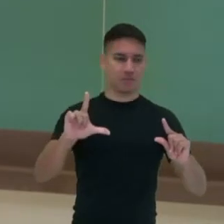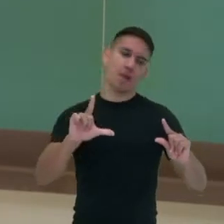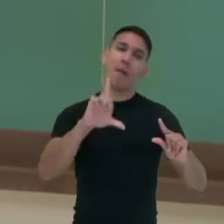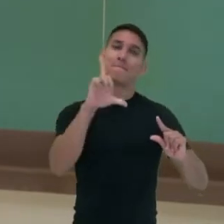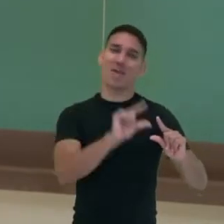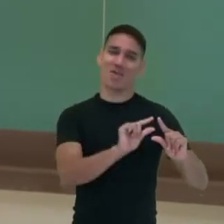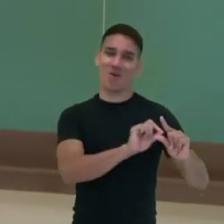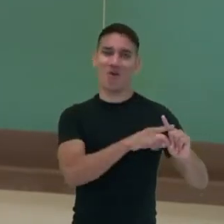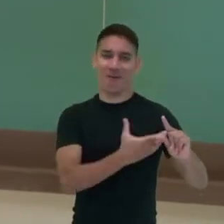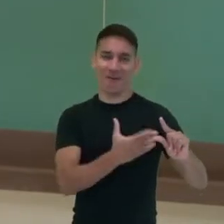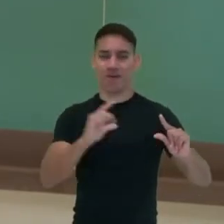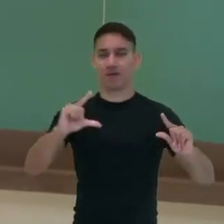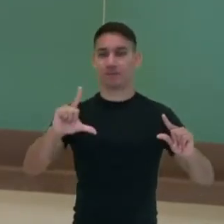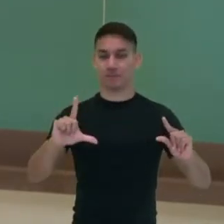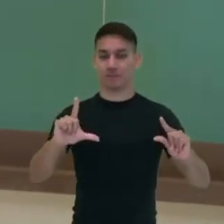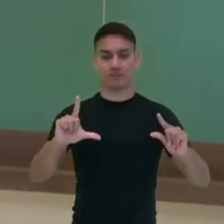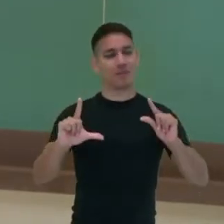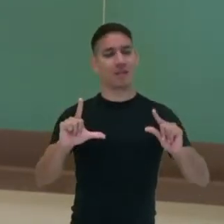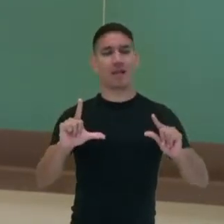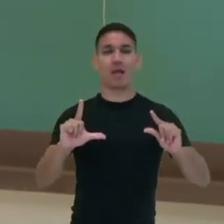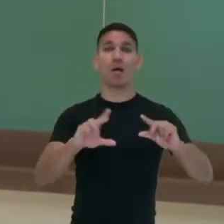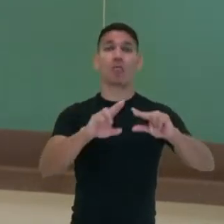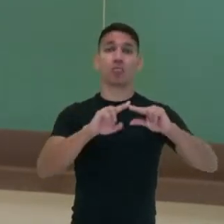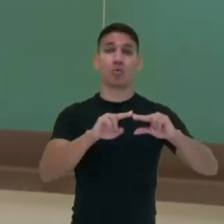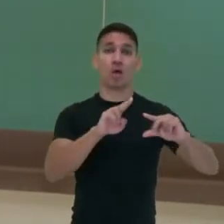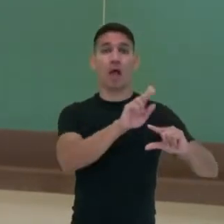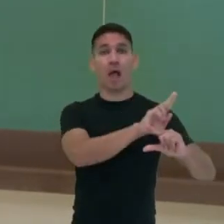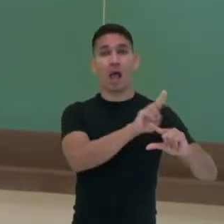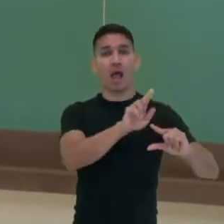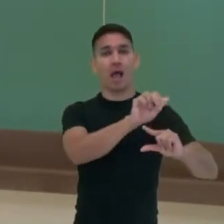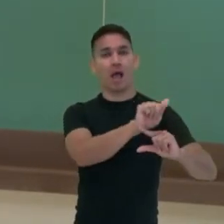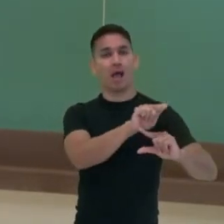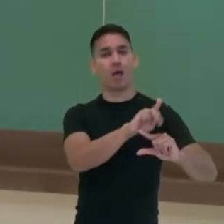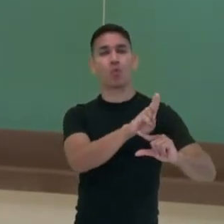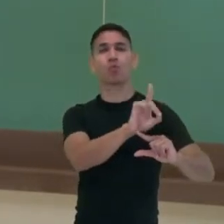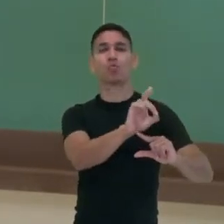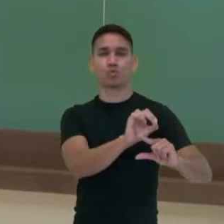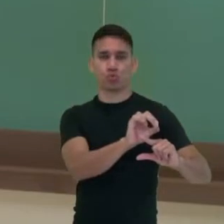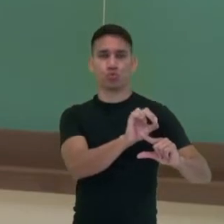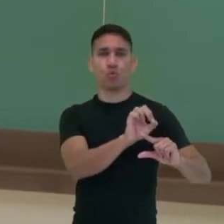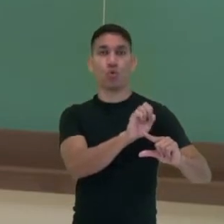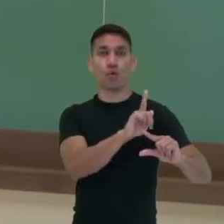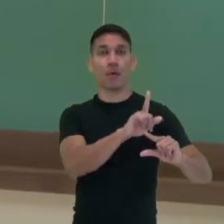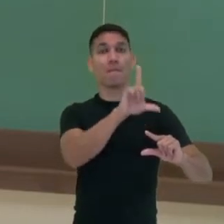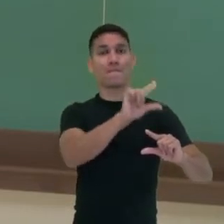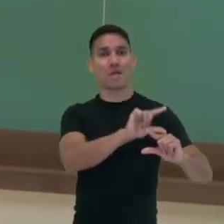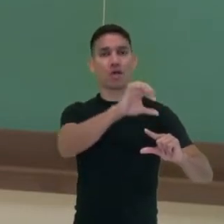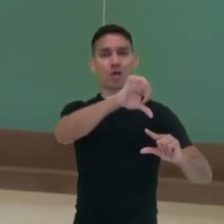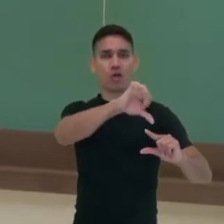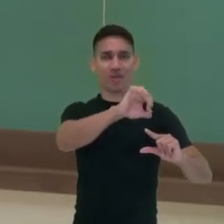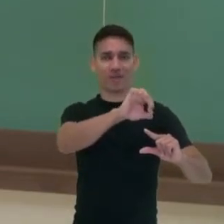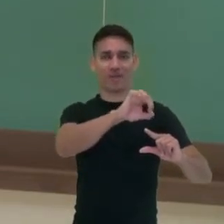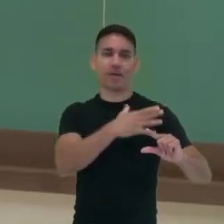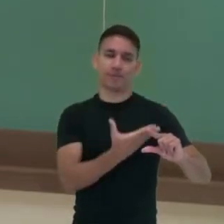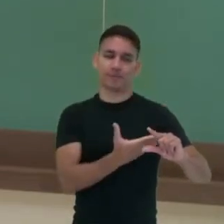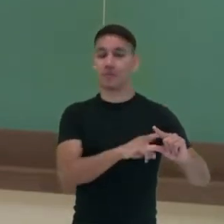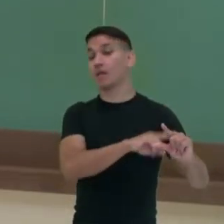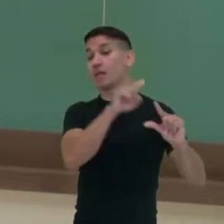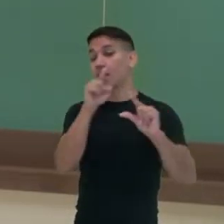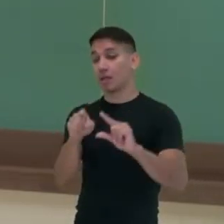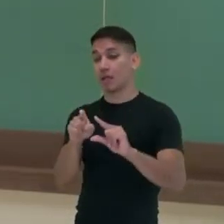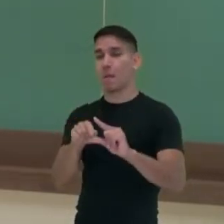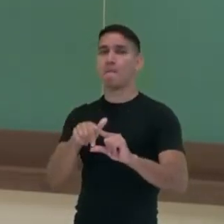está fechando, ele é chamado de um ângulo agudo, porque ele é menor do que 90. Agora, quando ele está mais abertinho, né, ele passa